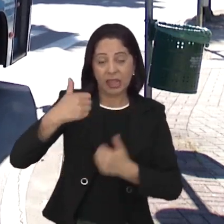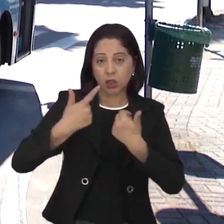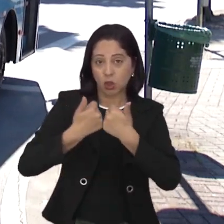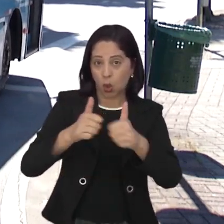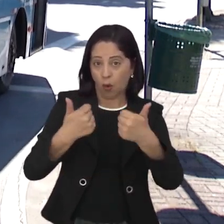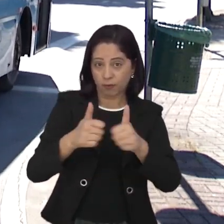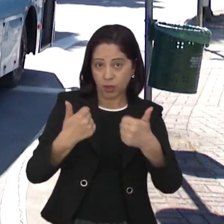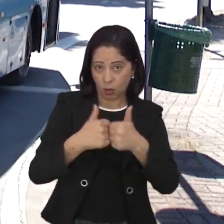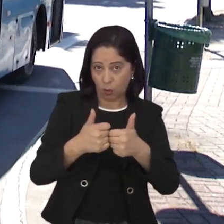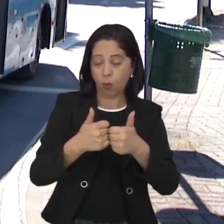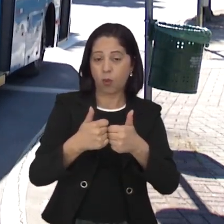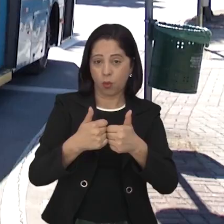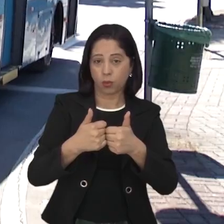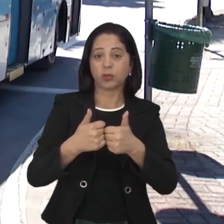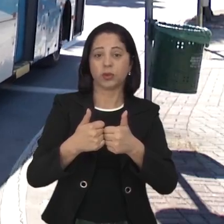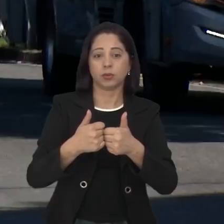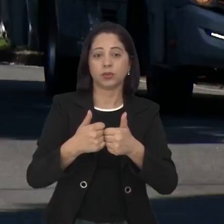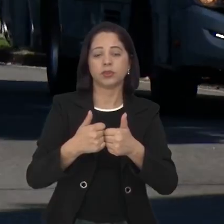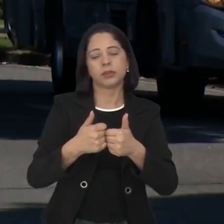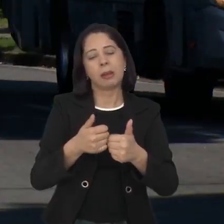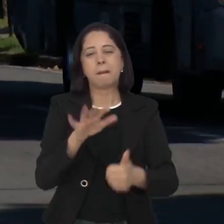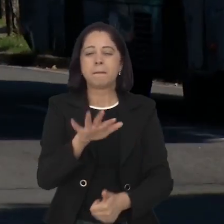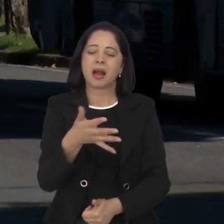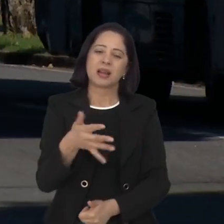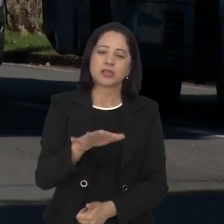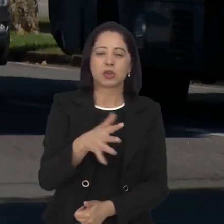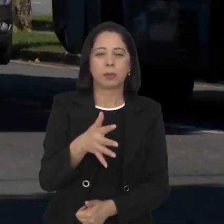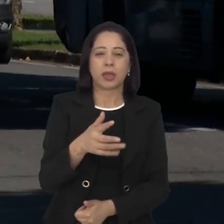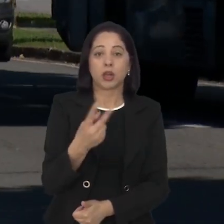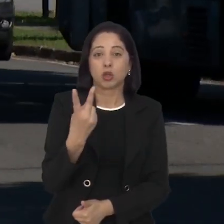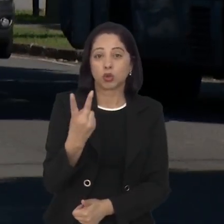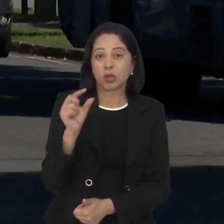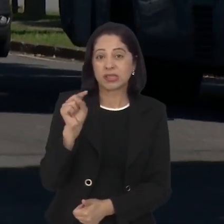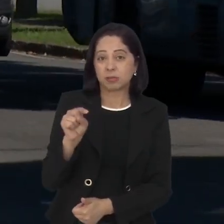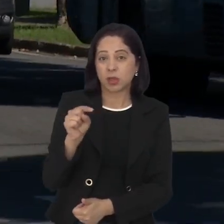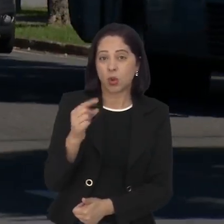de ônibus com veículos que circulam por aproximadamente